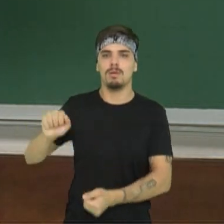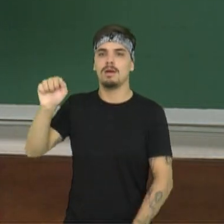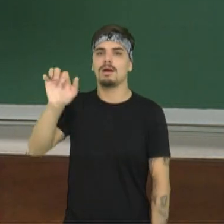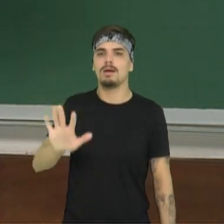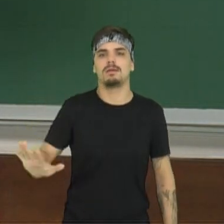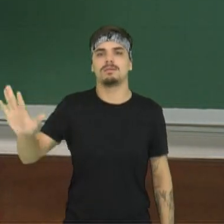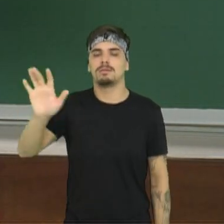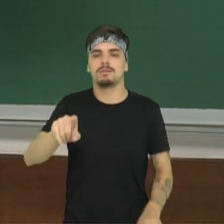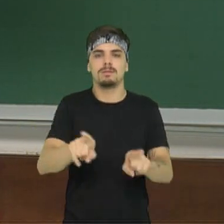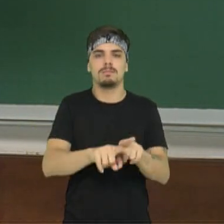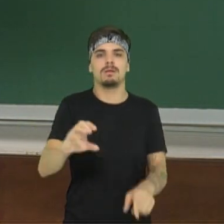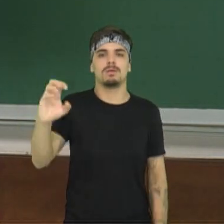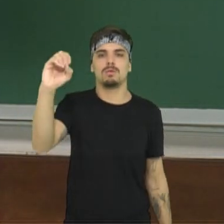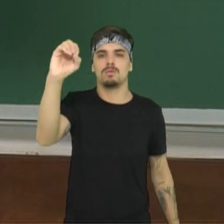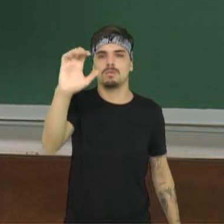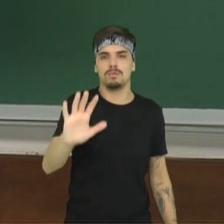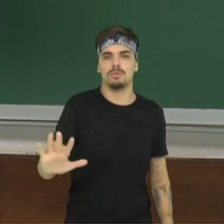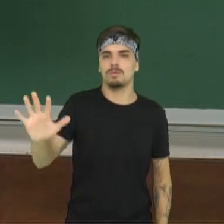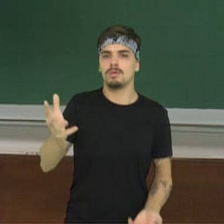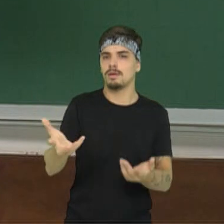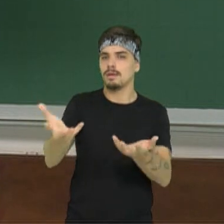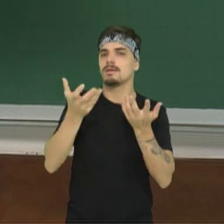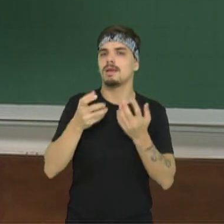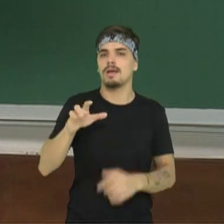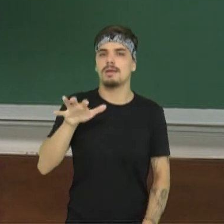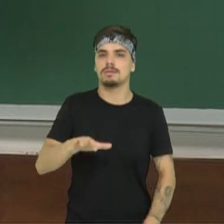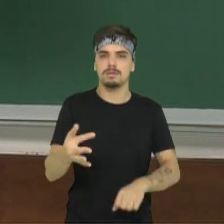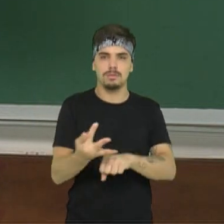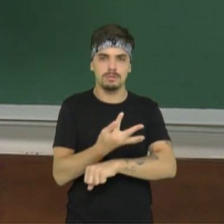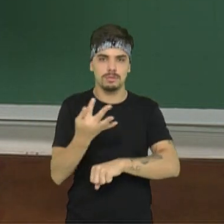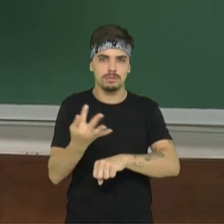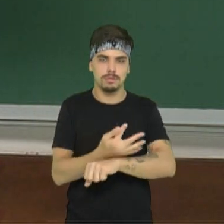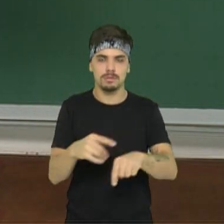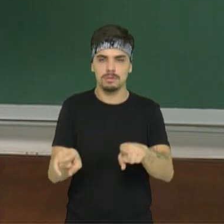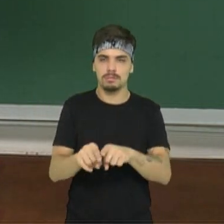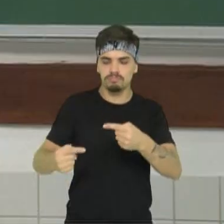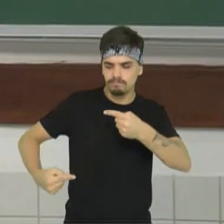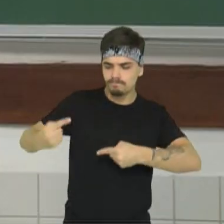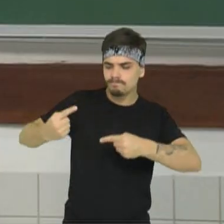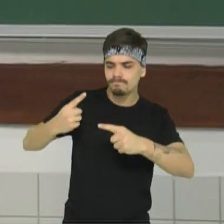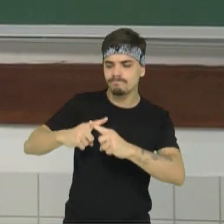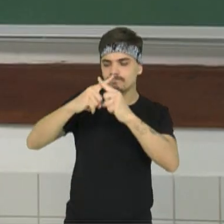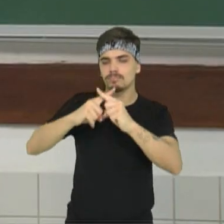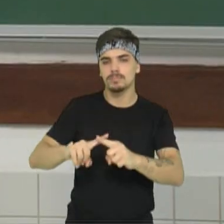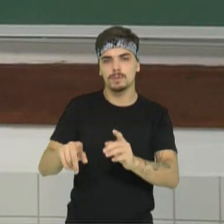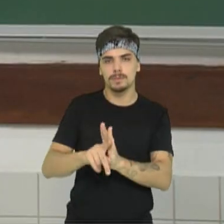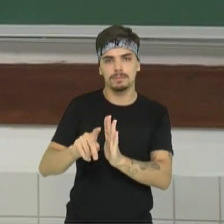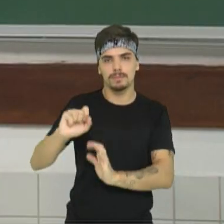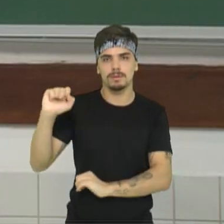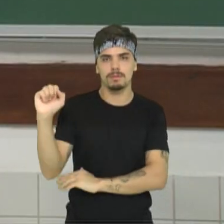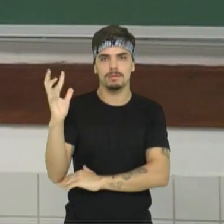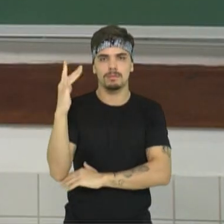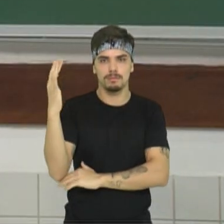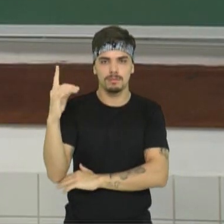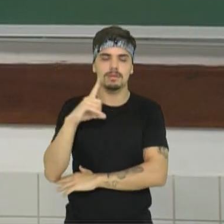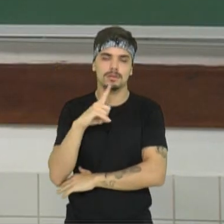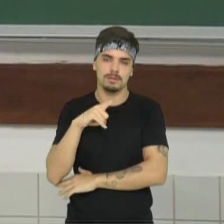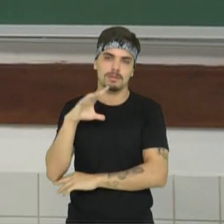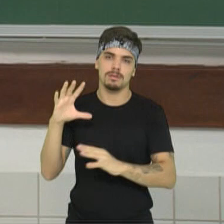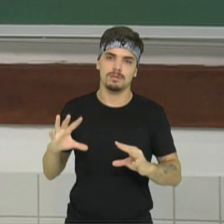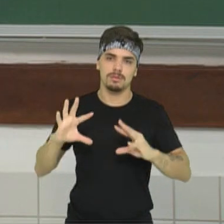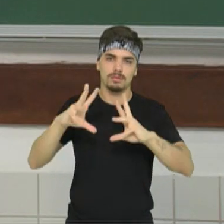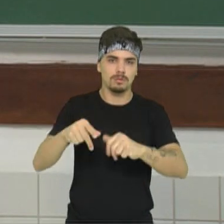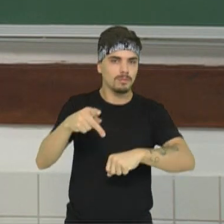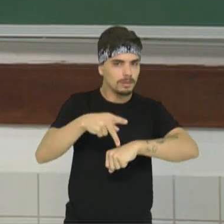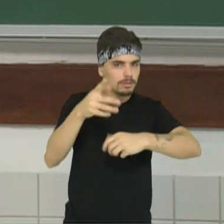Oceania, também vão em busca dessa sustentabilidade, os desafios ambientais que todos esses países encontram